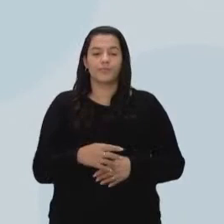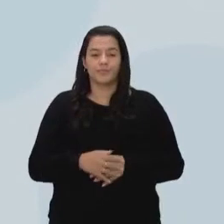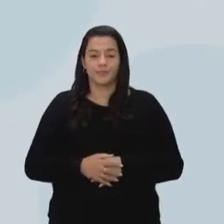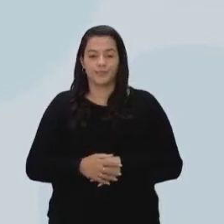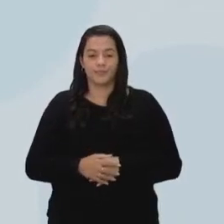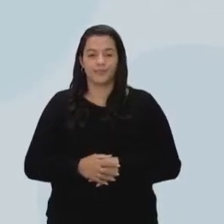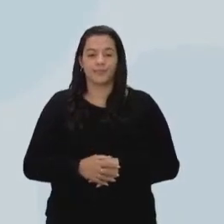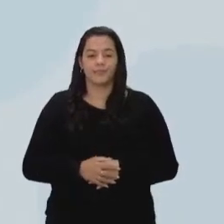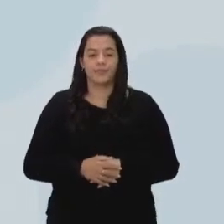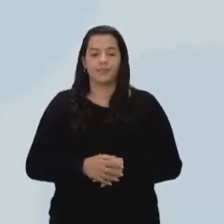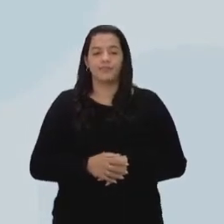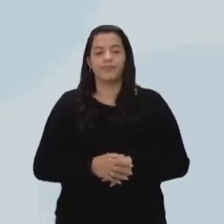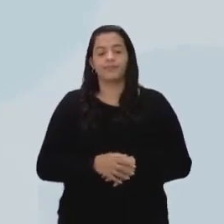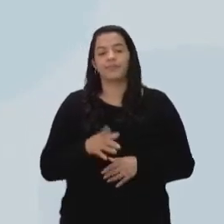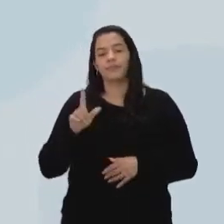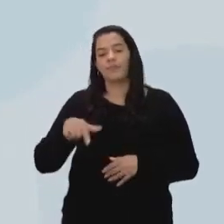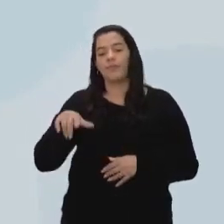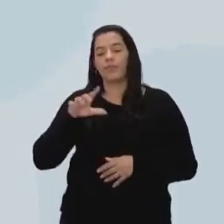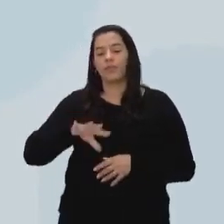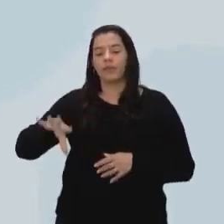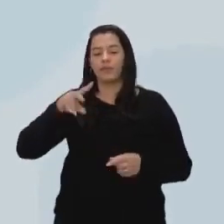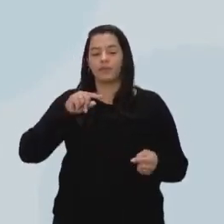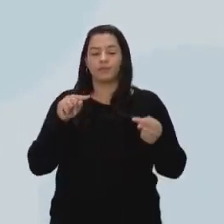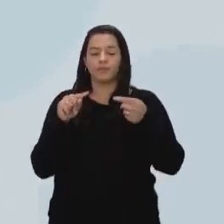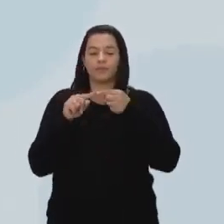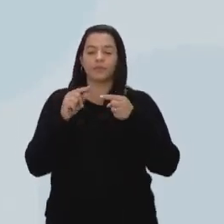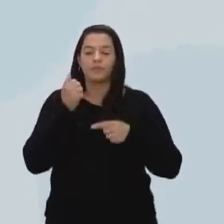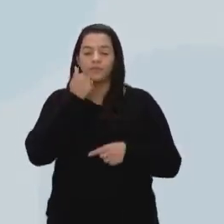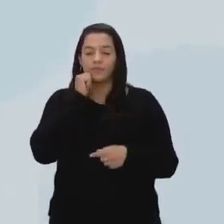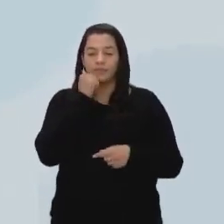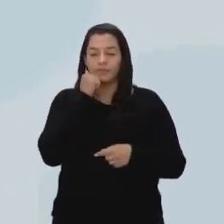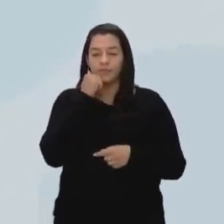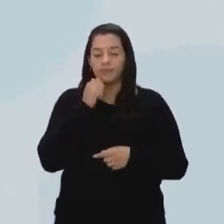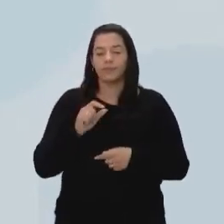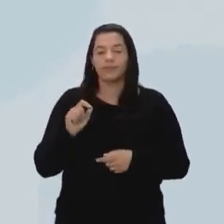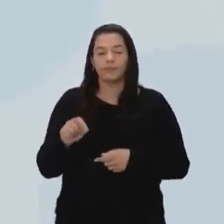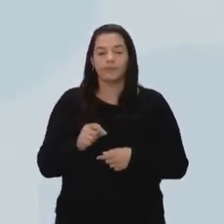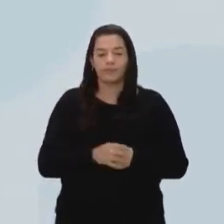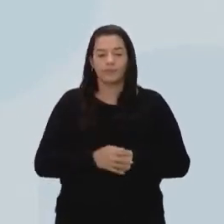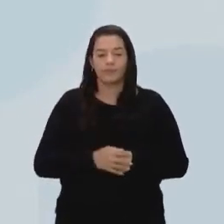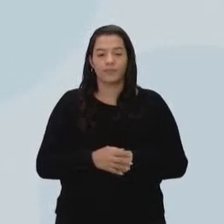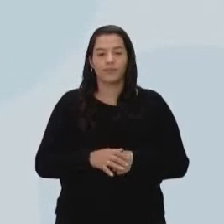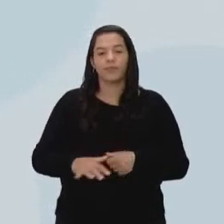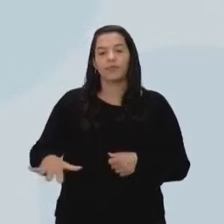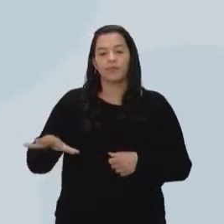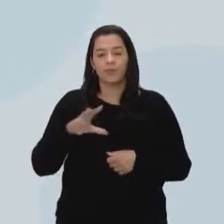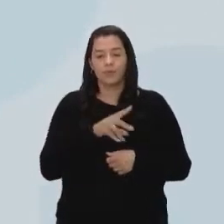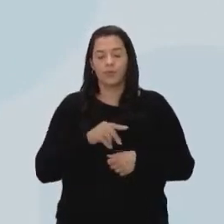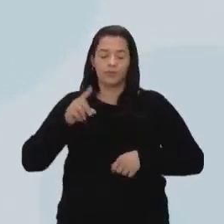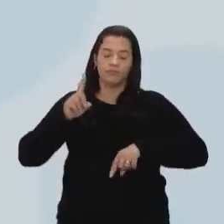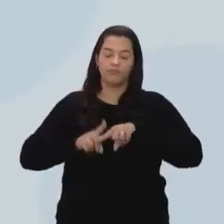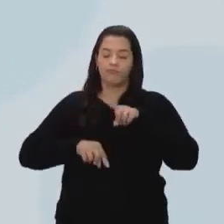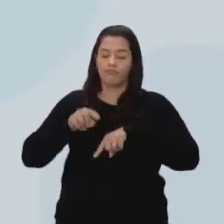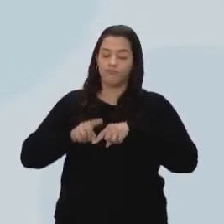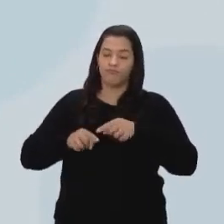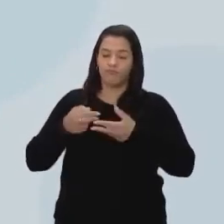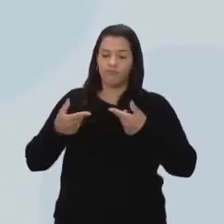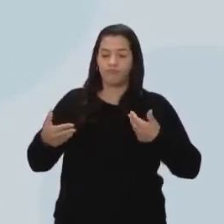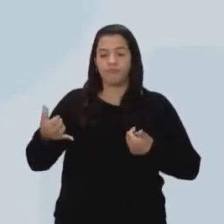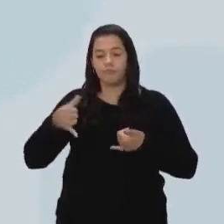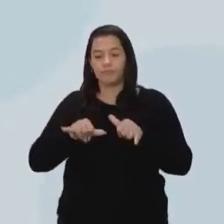Professor, cientificamente, estudantes, cientificamente, todo elemento químico ele vai